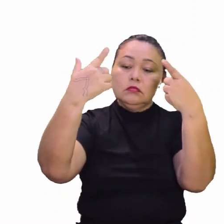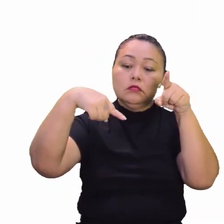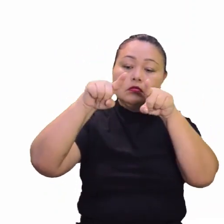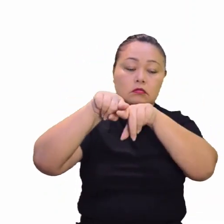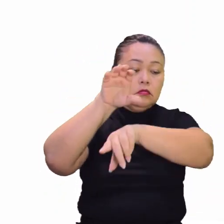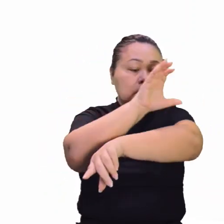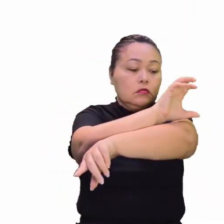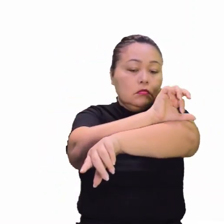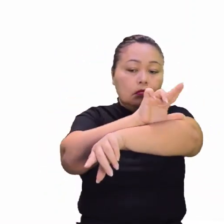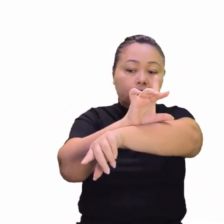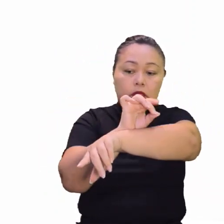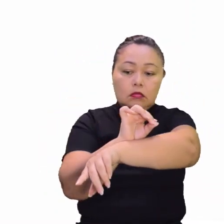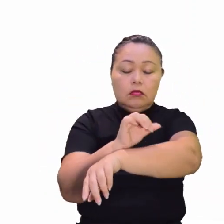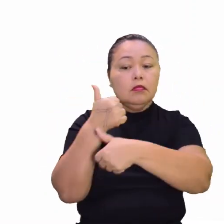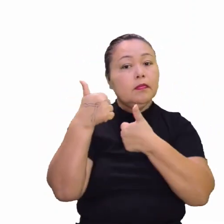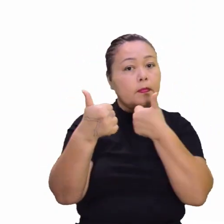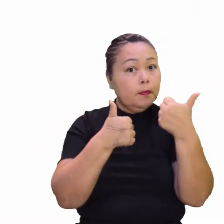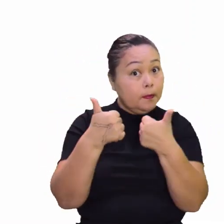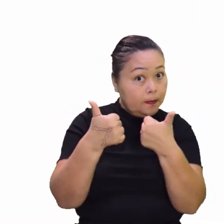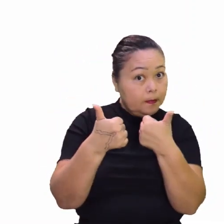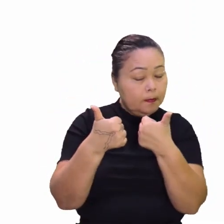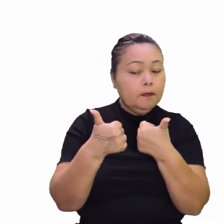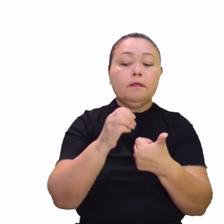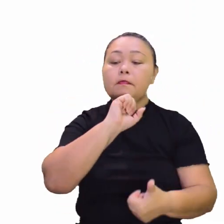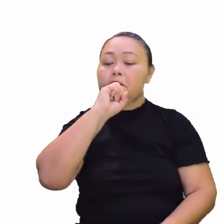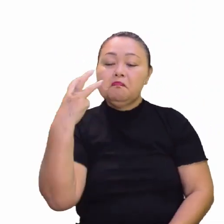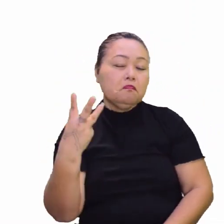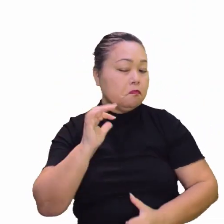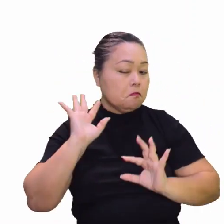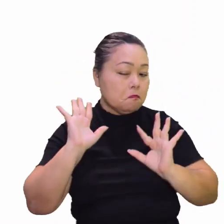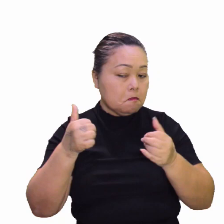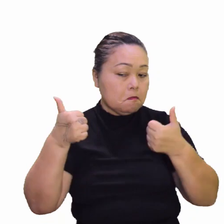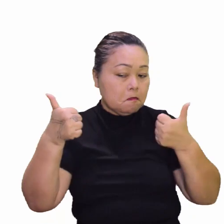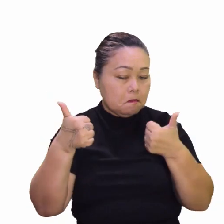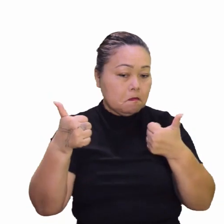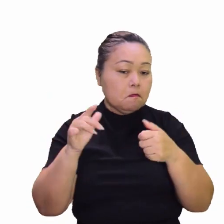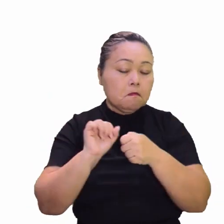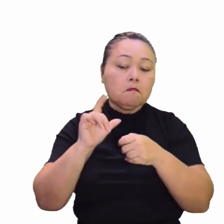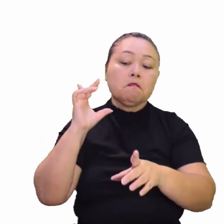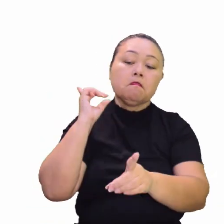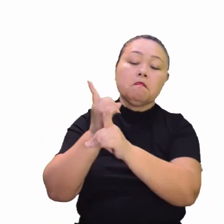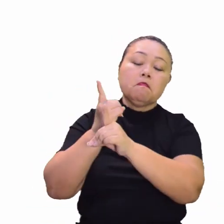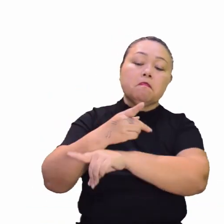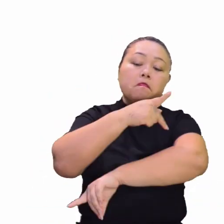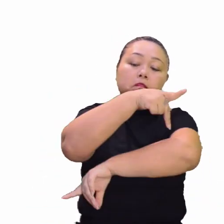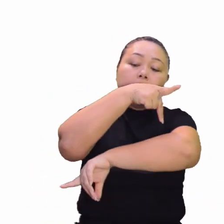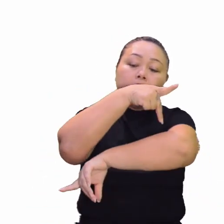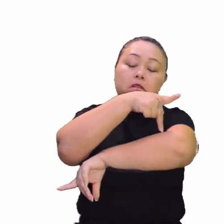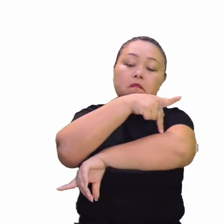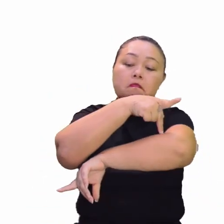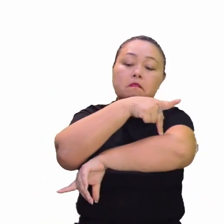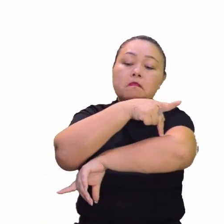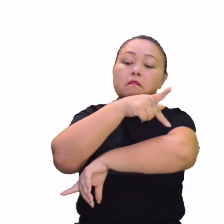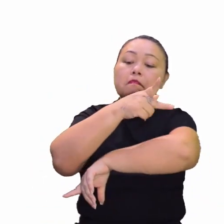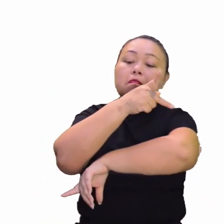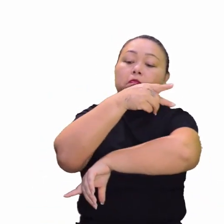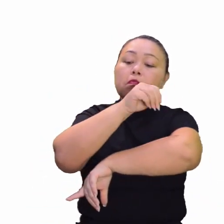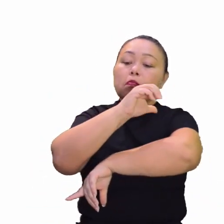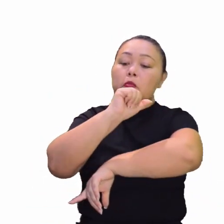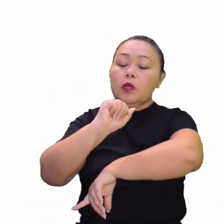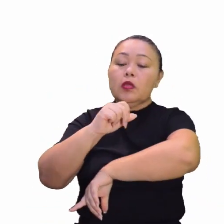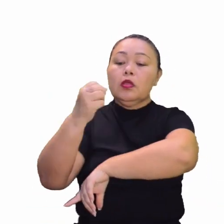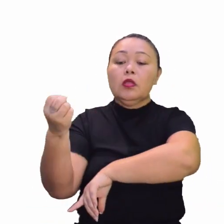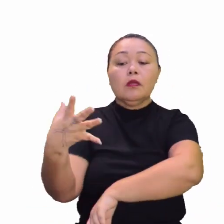e o cerrado. Muito bem. Beleza? Show, fechou. Está muito presente lá no Parque Nacional Pacaás